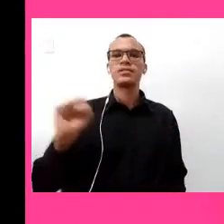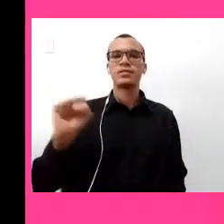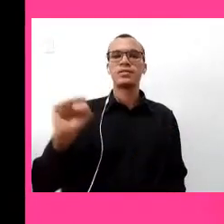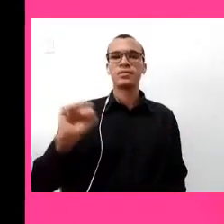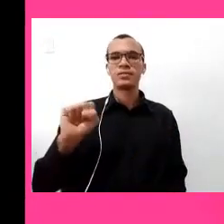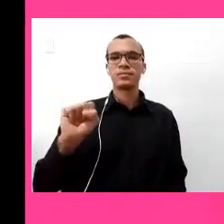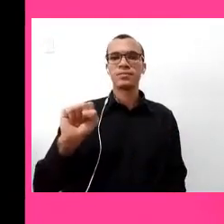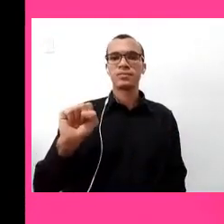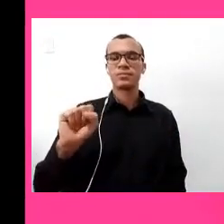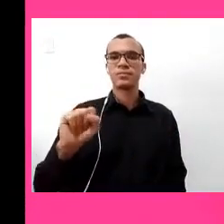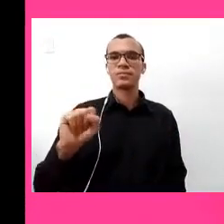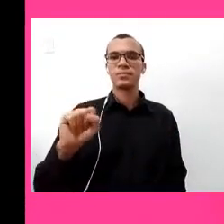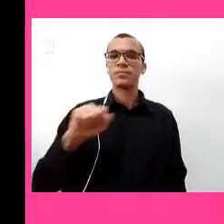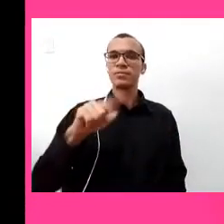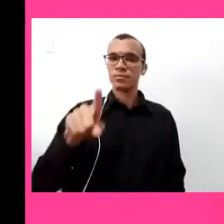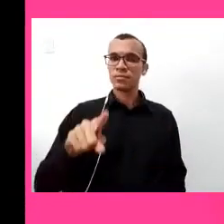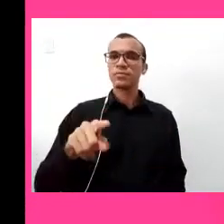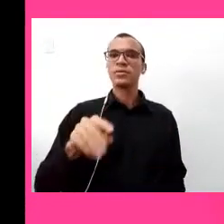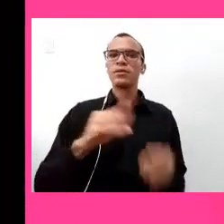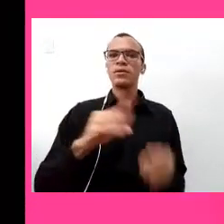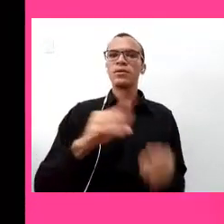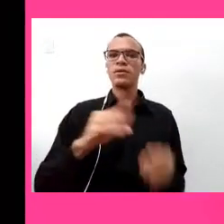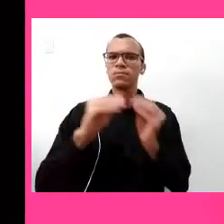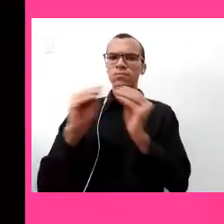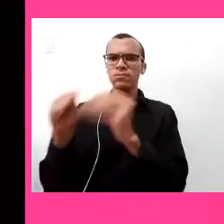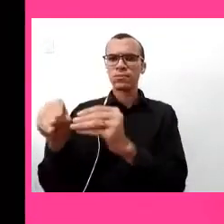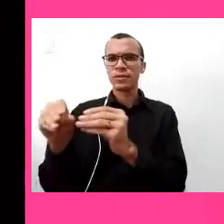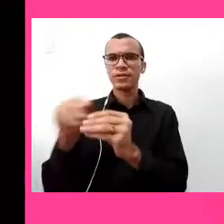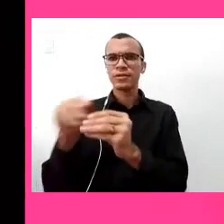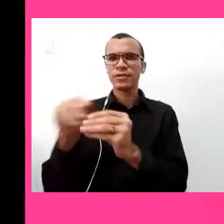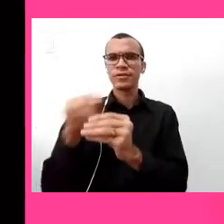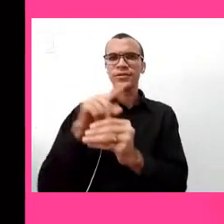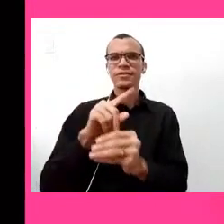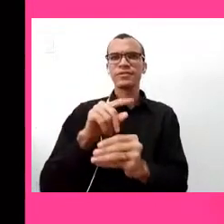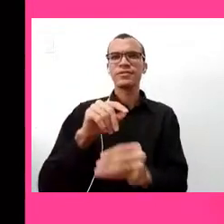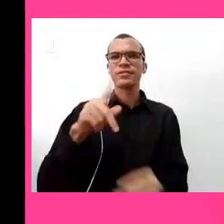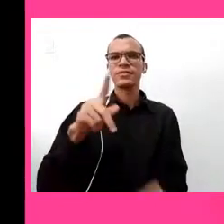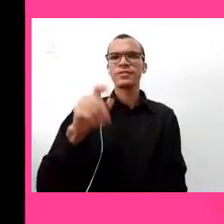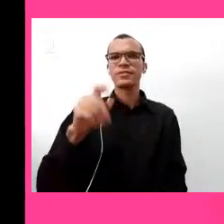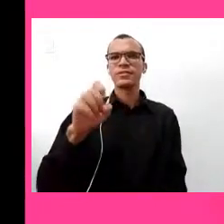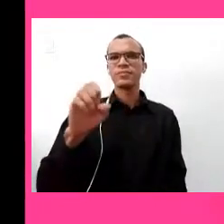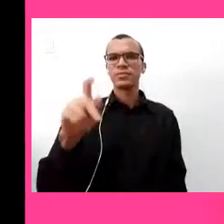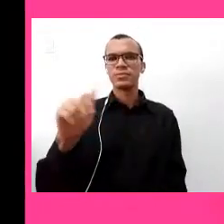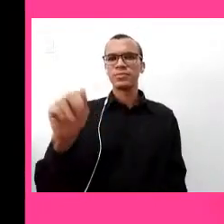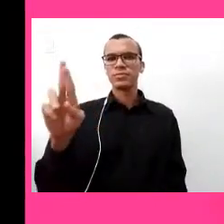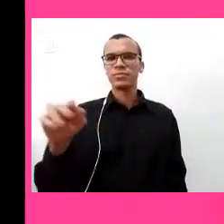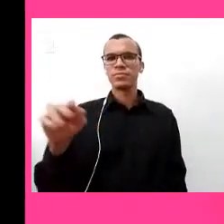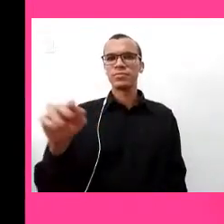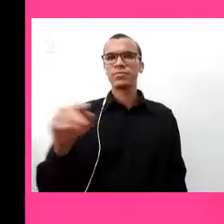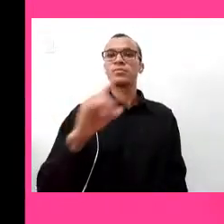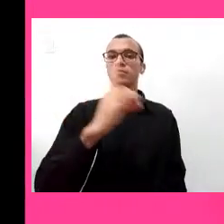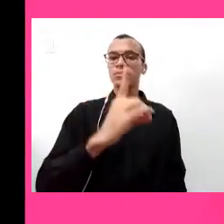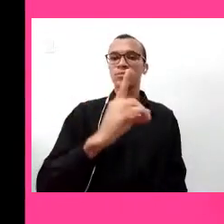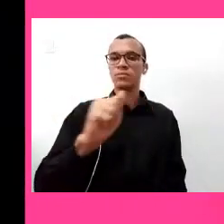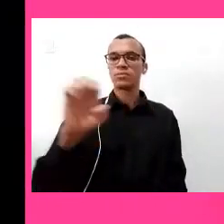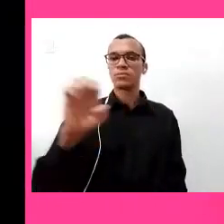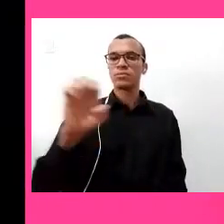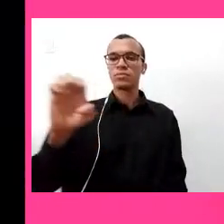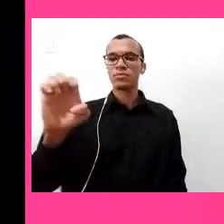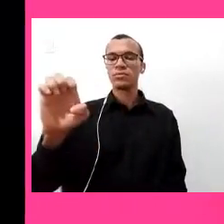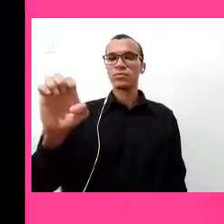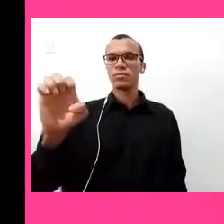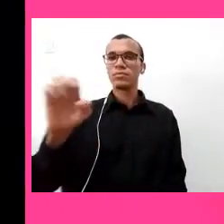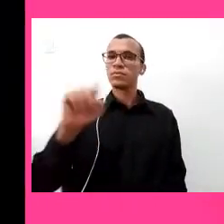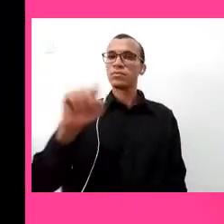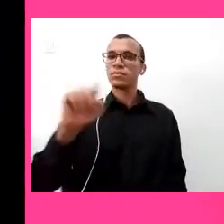Quando você faz a exportação do SketchUp para .dae, você vai